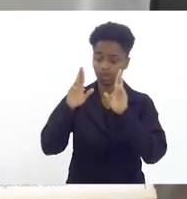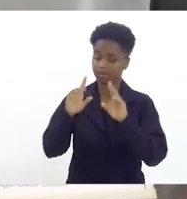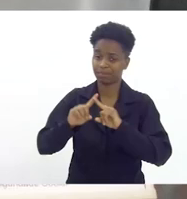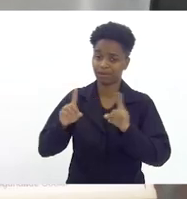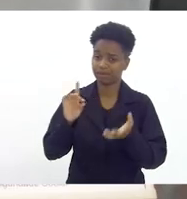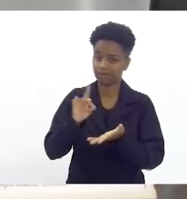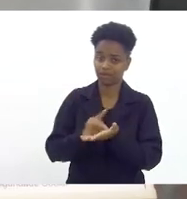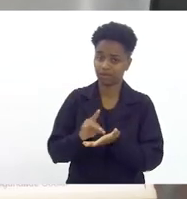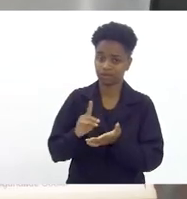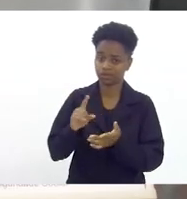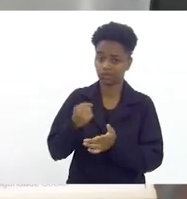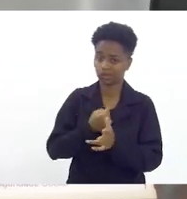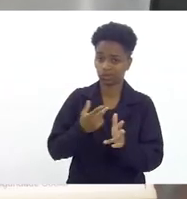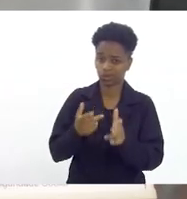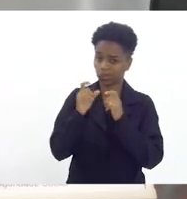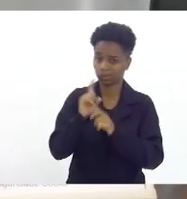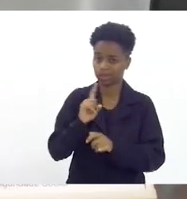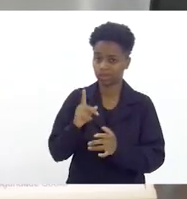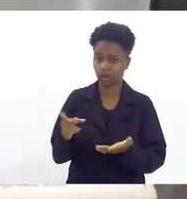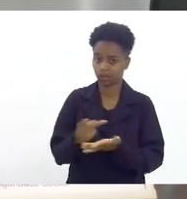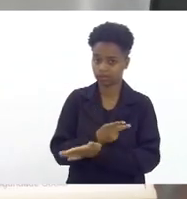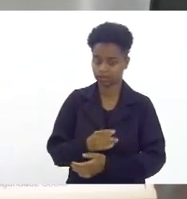isso que tem sido observado